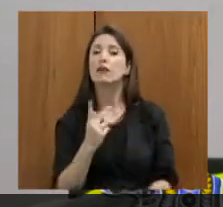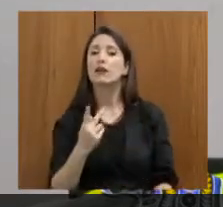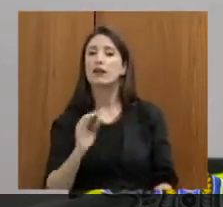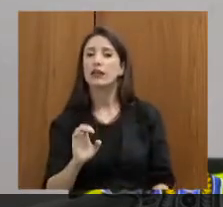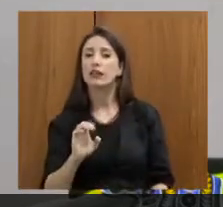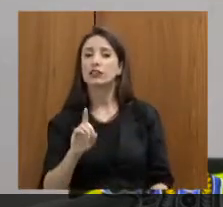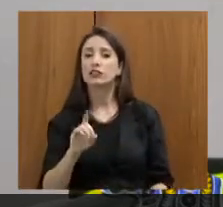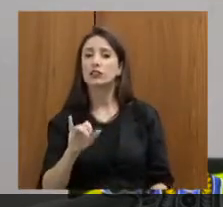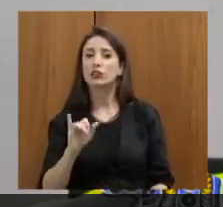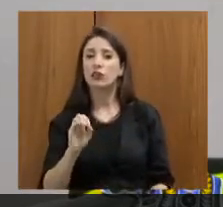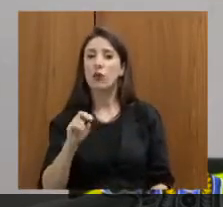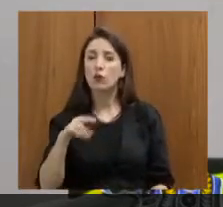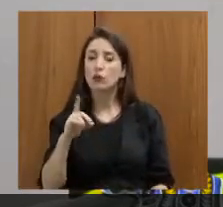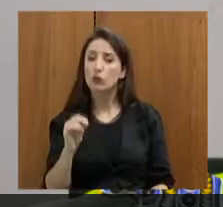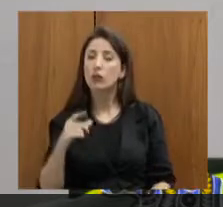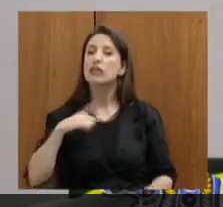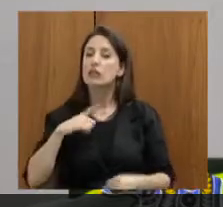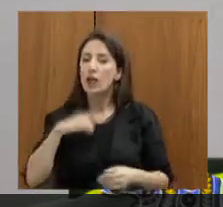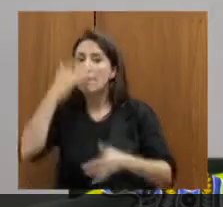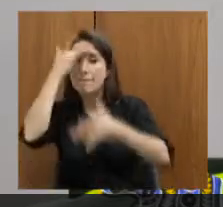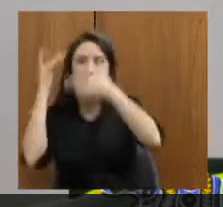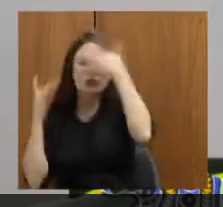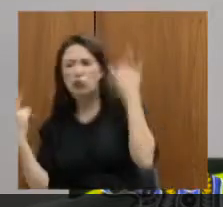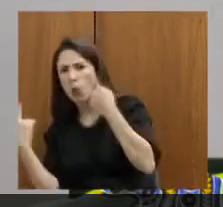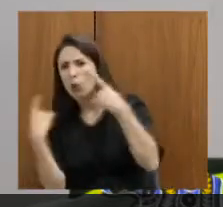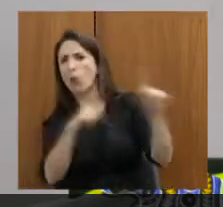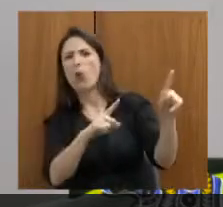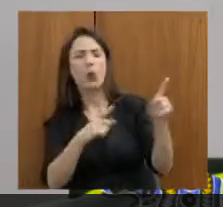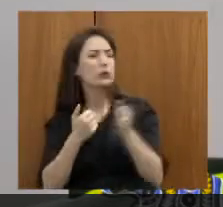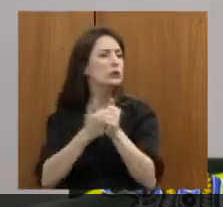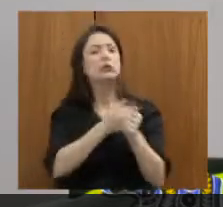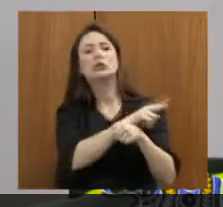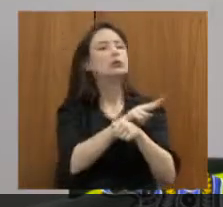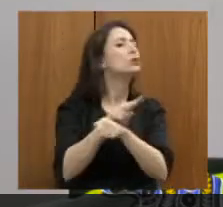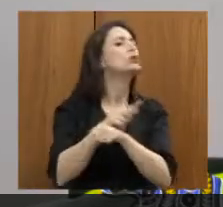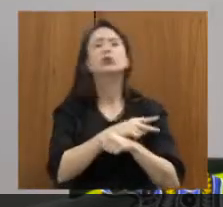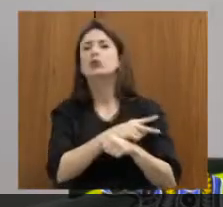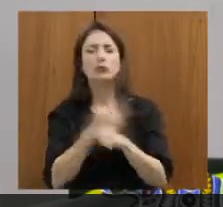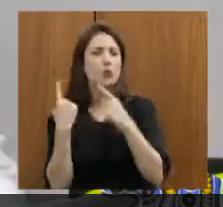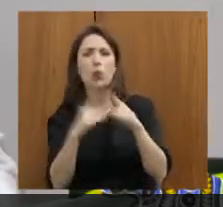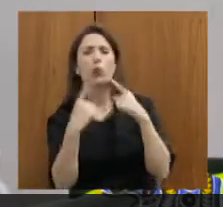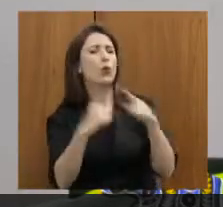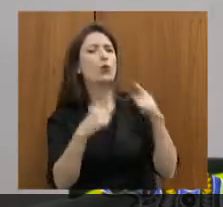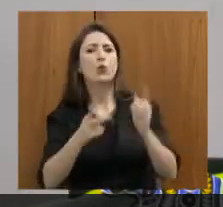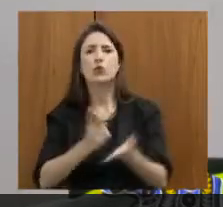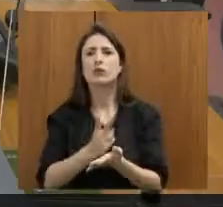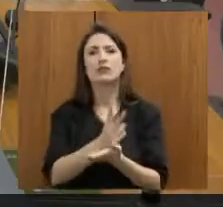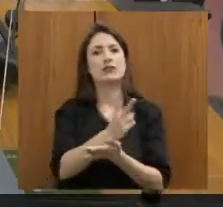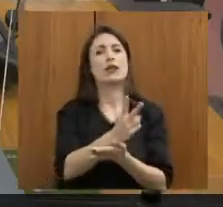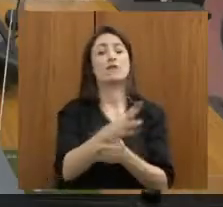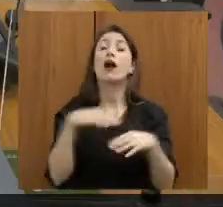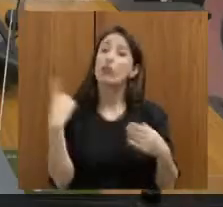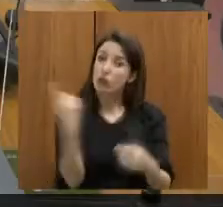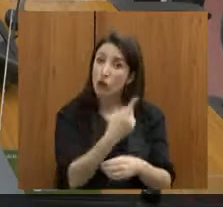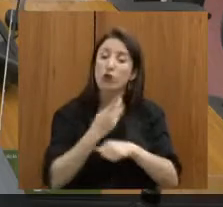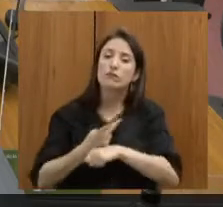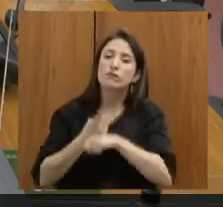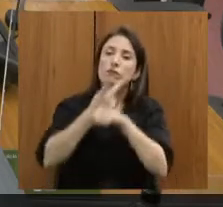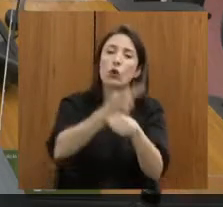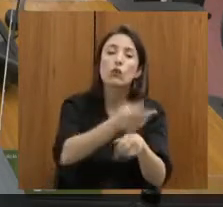e ao procurar o judiciário não tem resposta porque nós também estamos percebendo